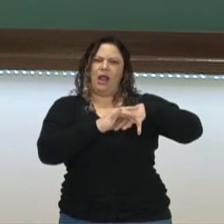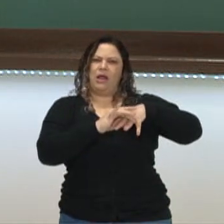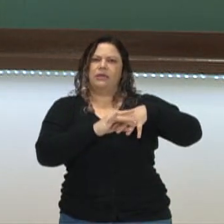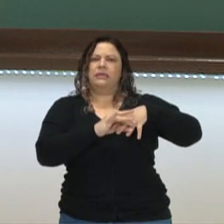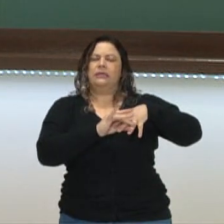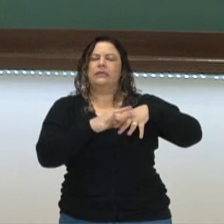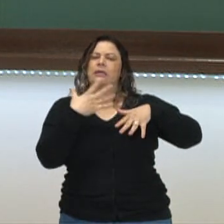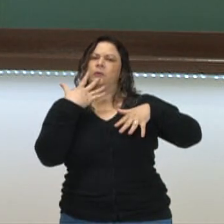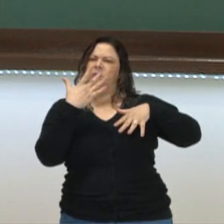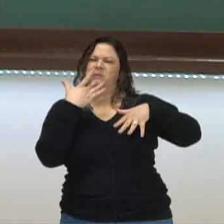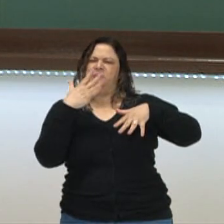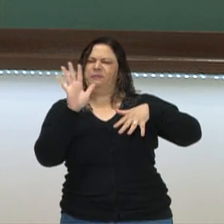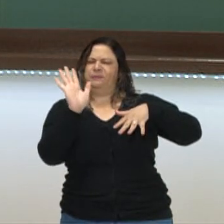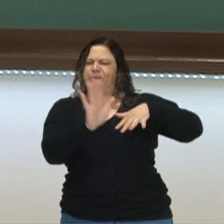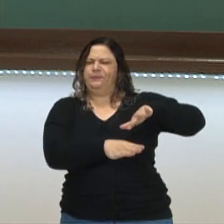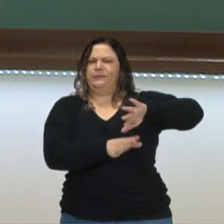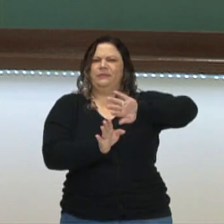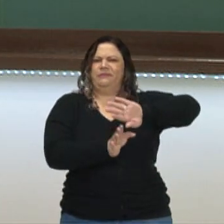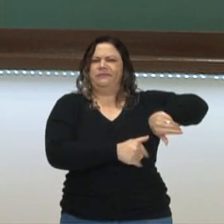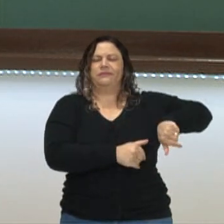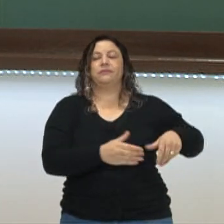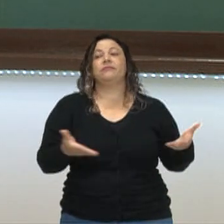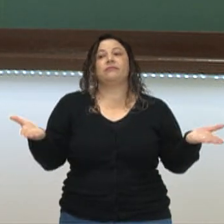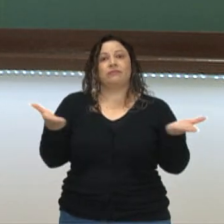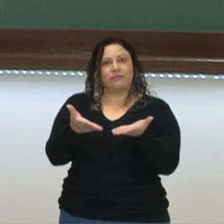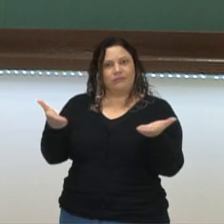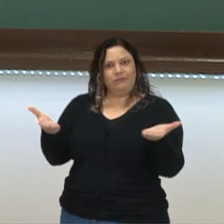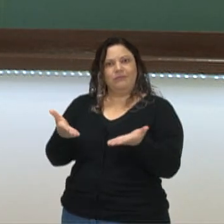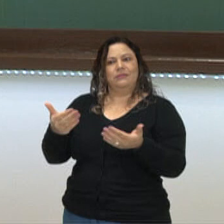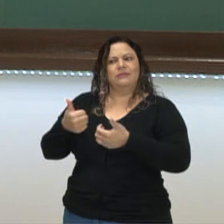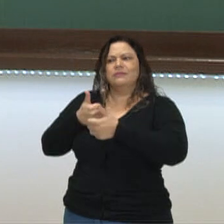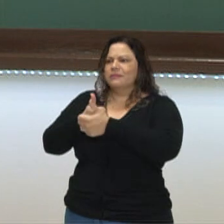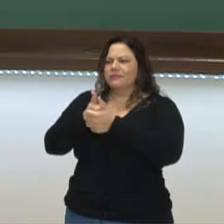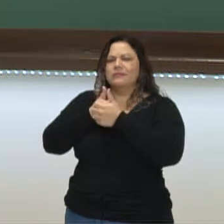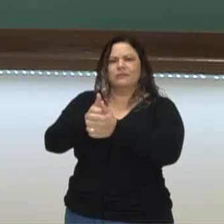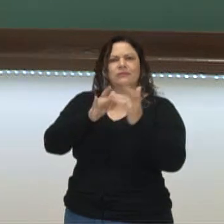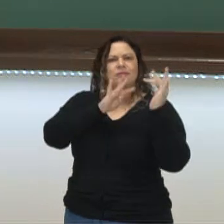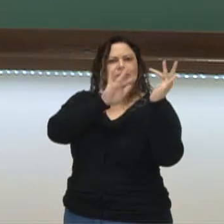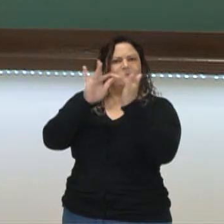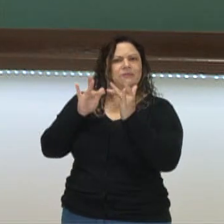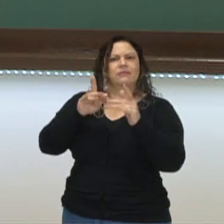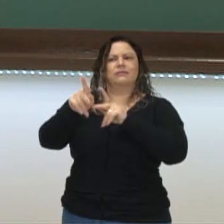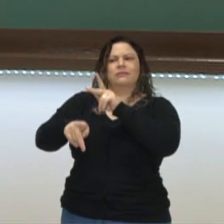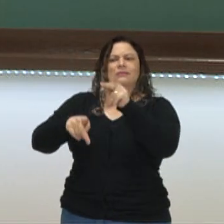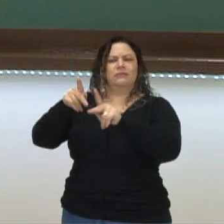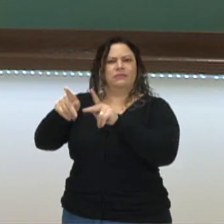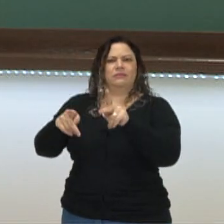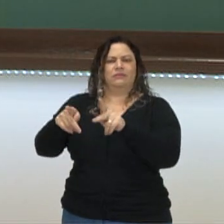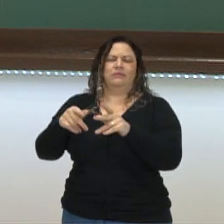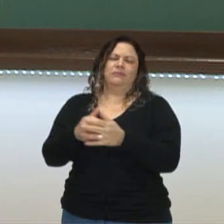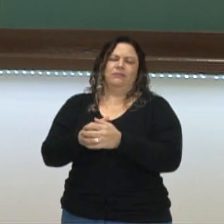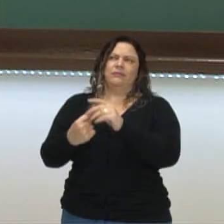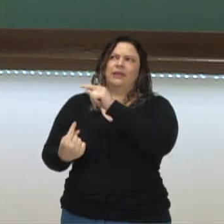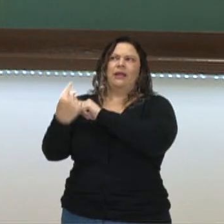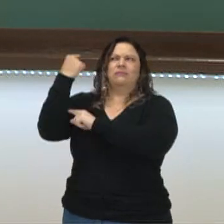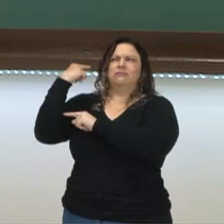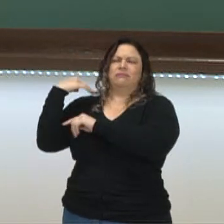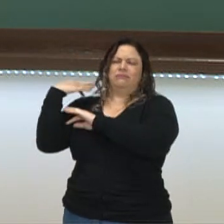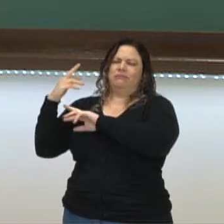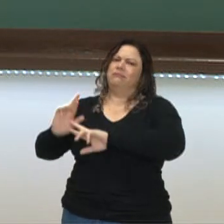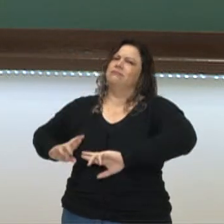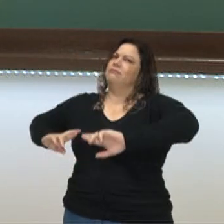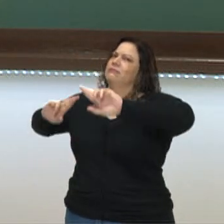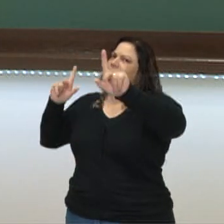aquilo é ostentação. Então hoje nós temos um Papa muito mais próximo do povo, mas nem todos os papas tinham esse perfil,